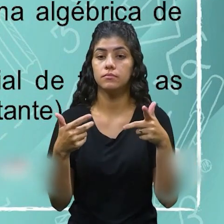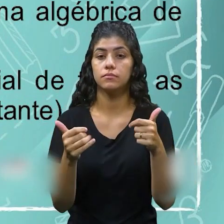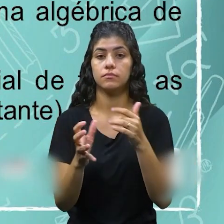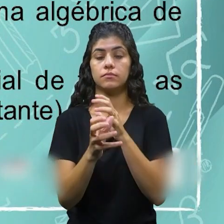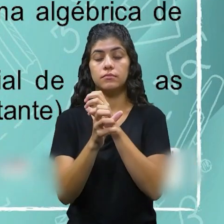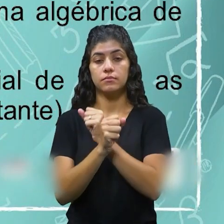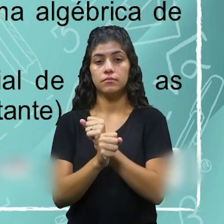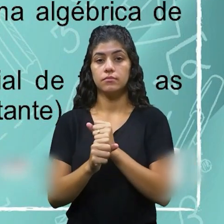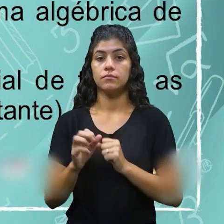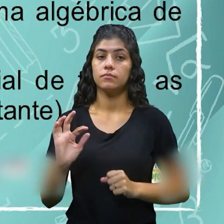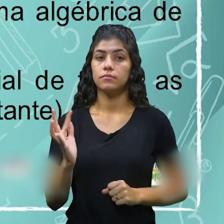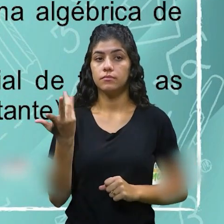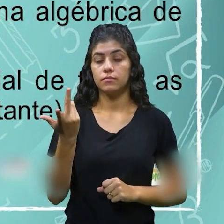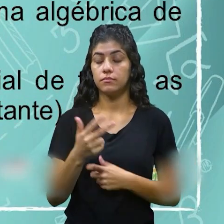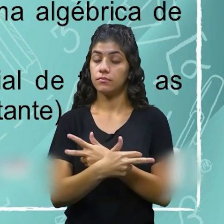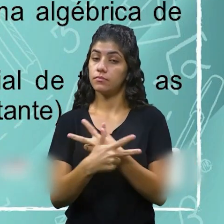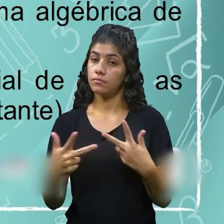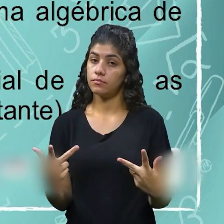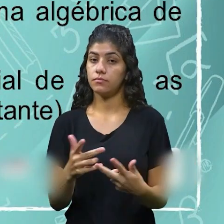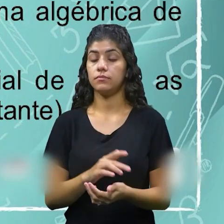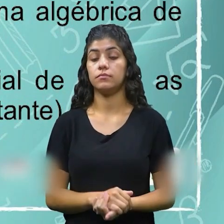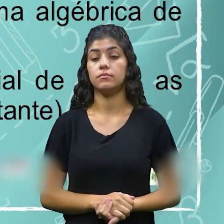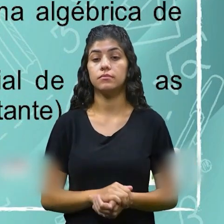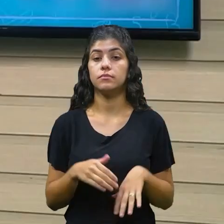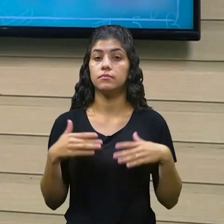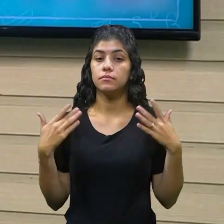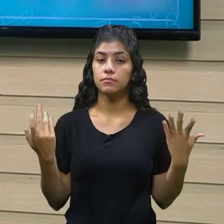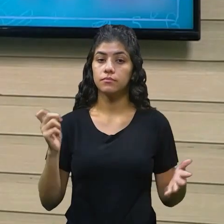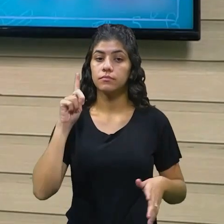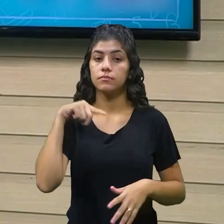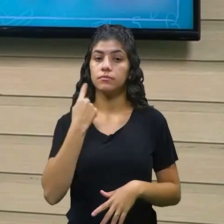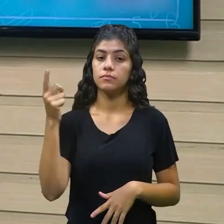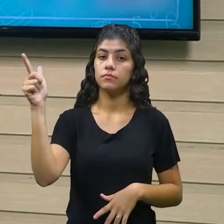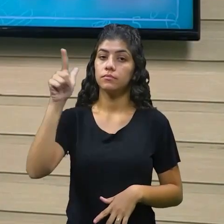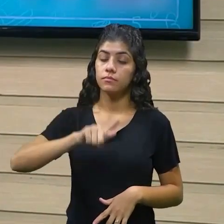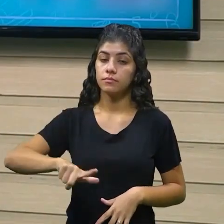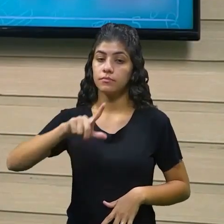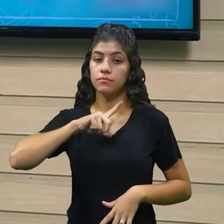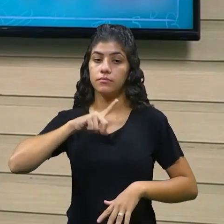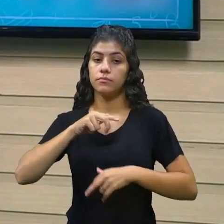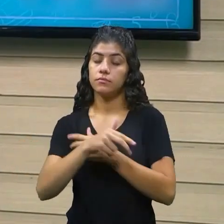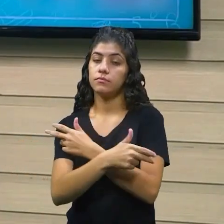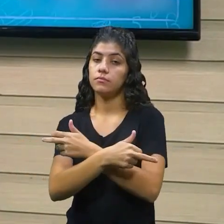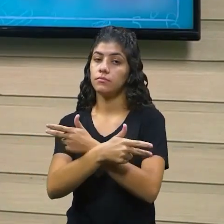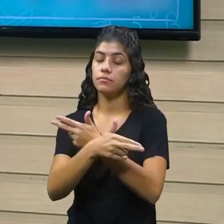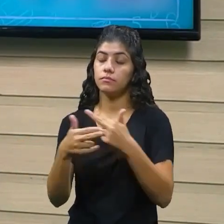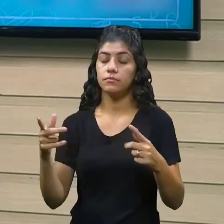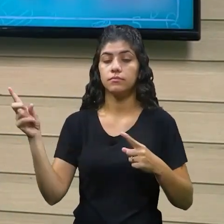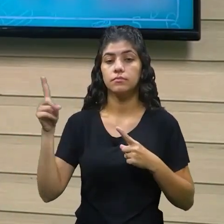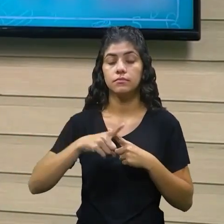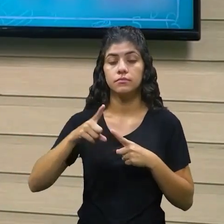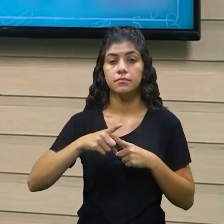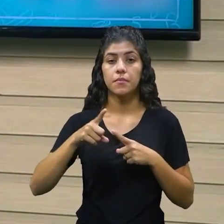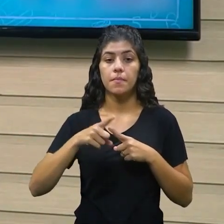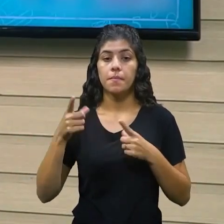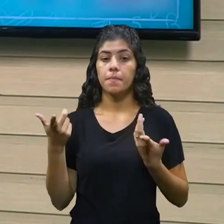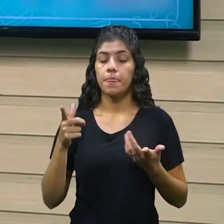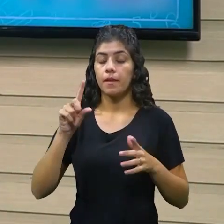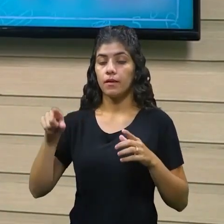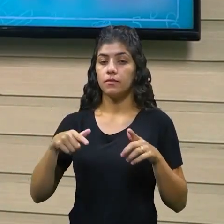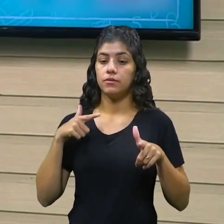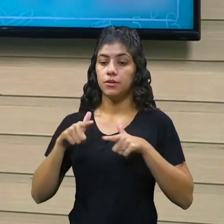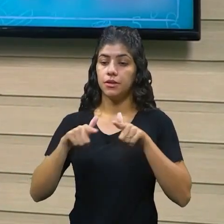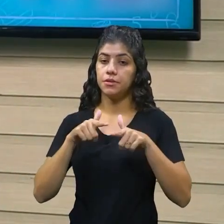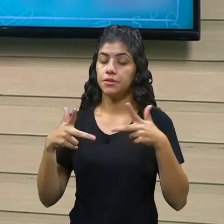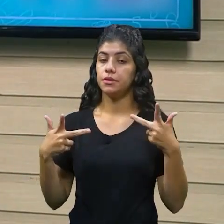forças realizadas por aqueles indivíduos. Então a gente volta ao exemplo, você tem ali vários indivíduos realizando o